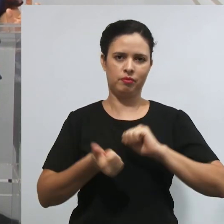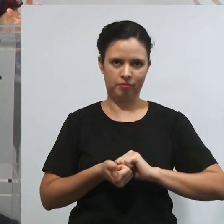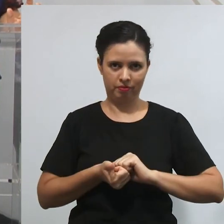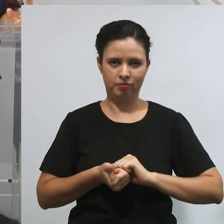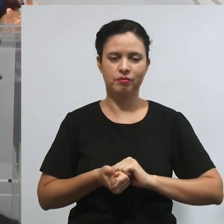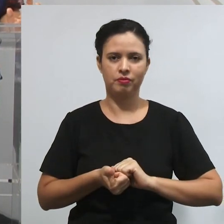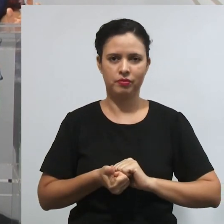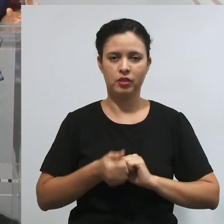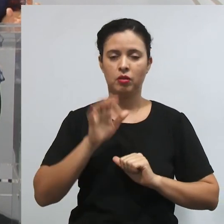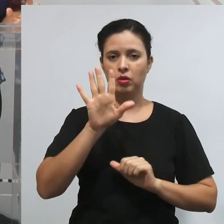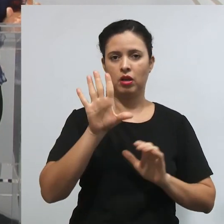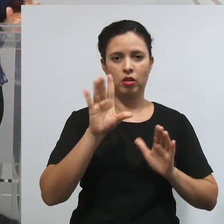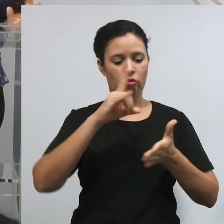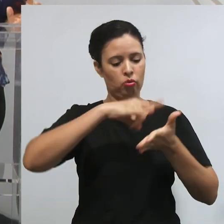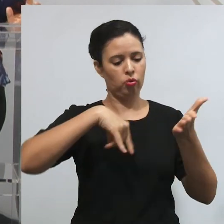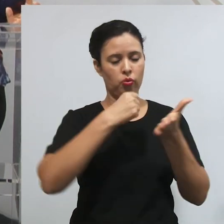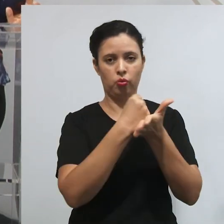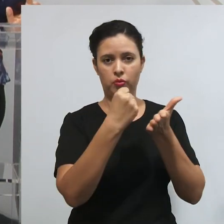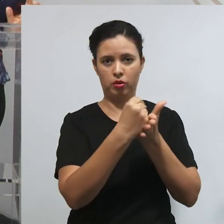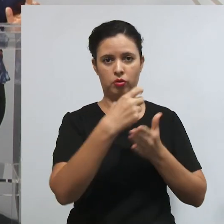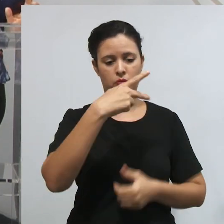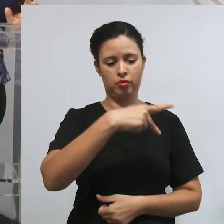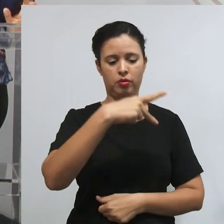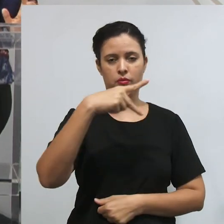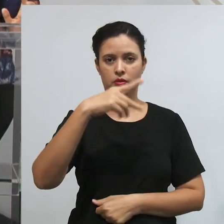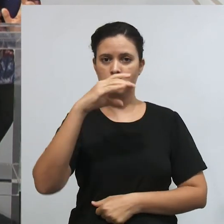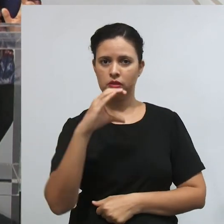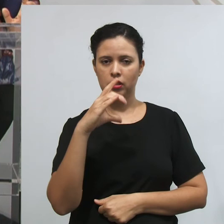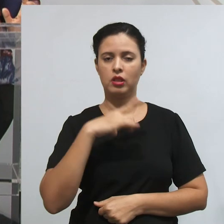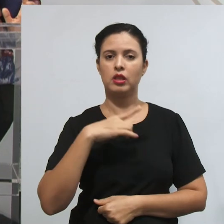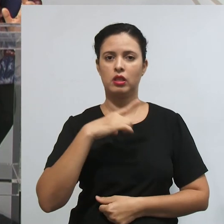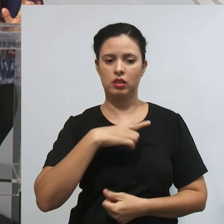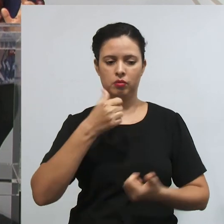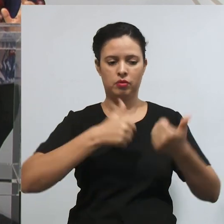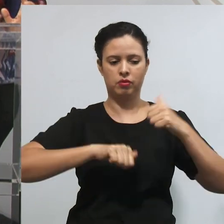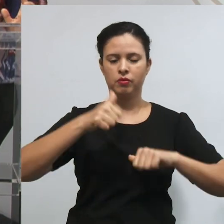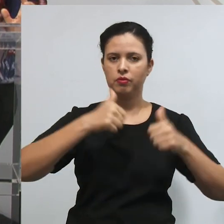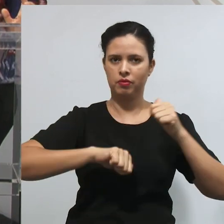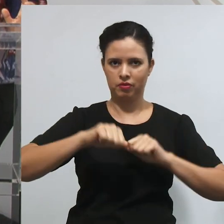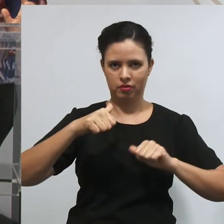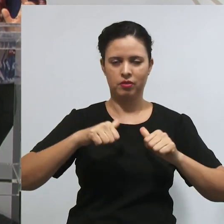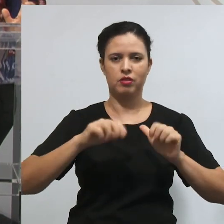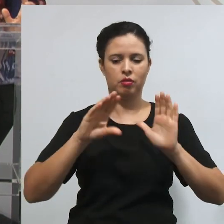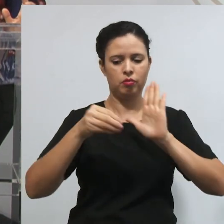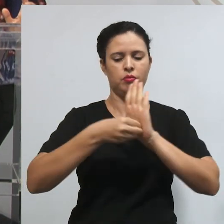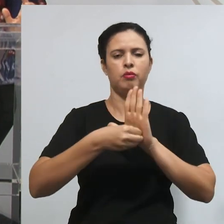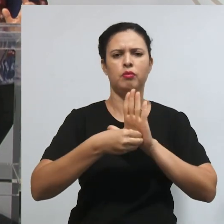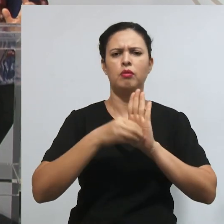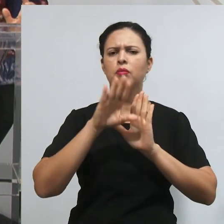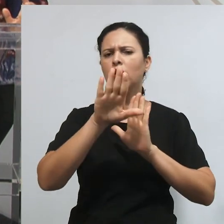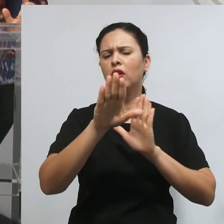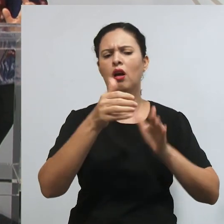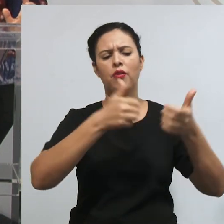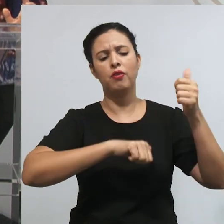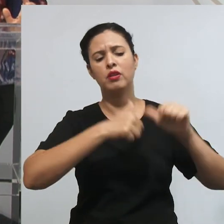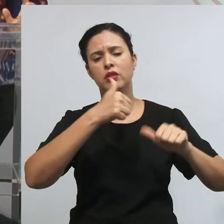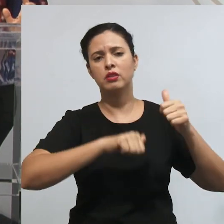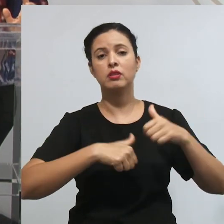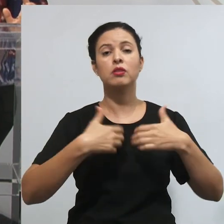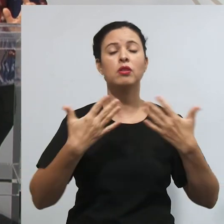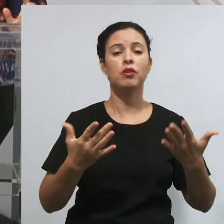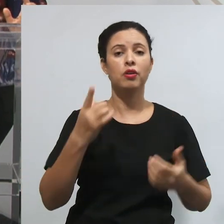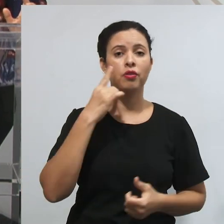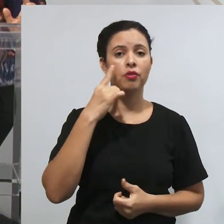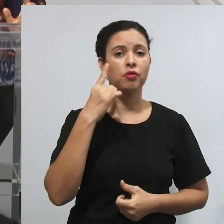No documento do projeto político-pedagógico, ele prevê uma avaliação do documento. Qual que é a avaliação? A avaliação é ver